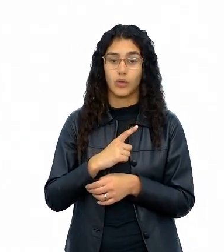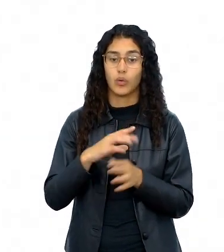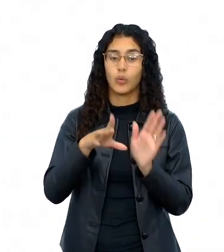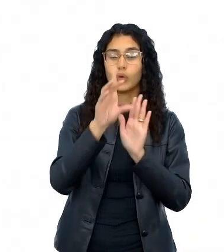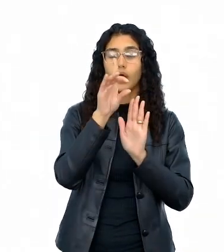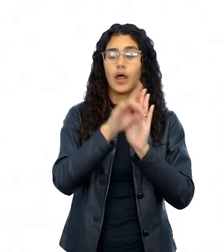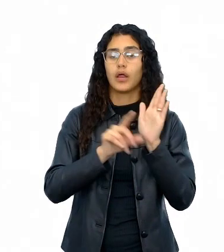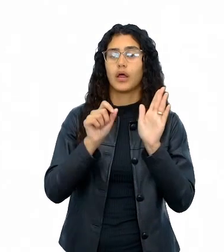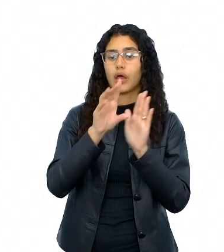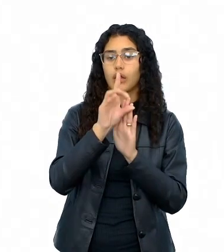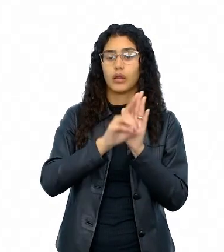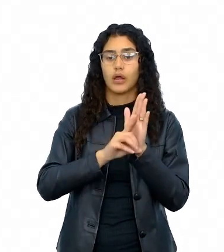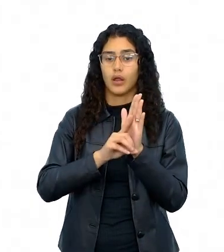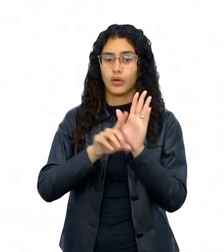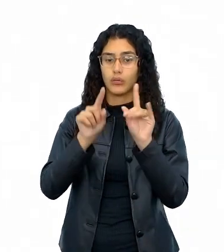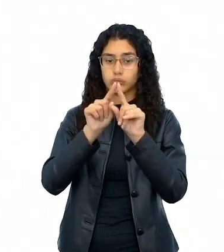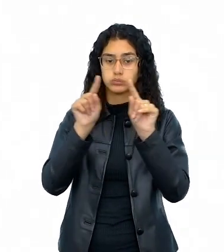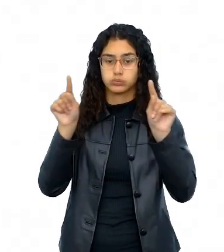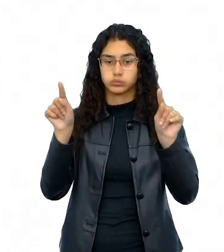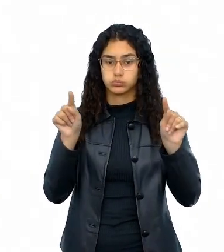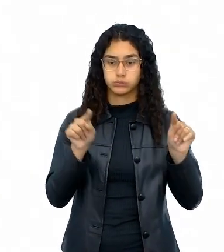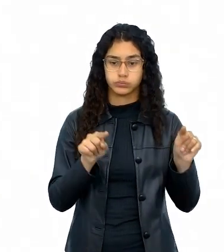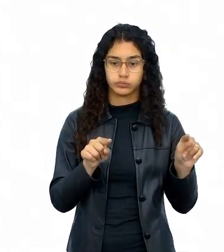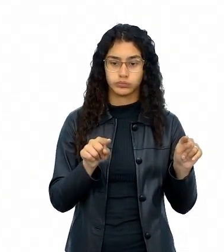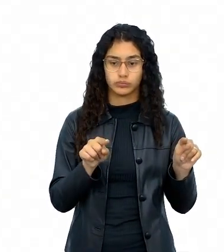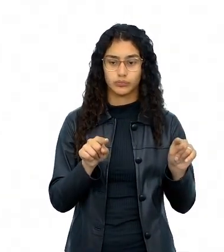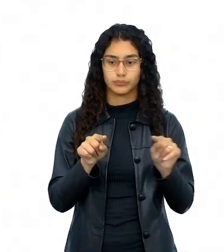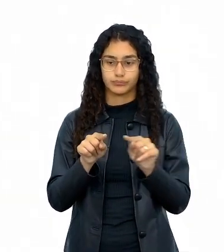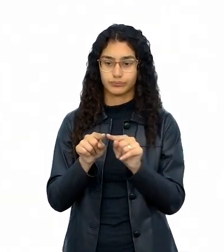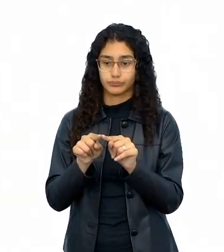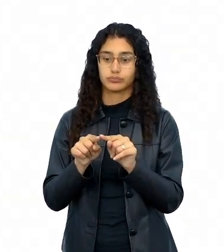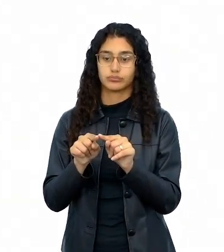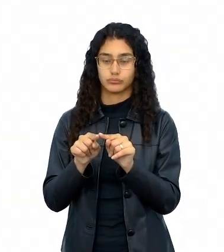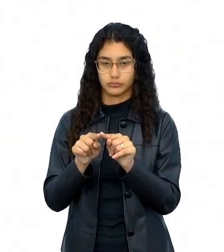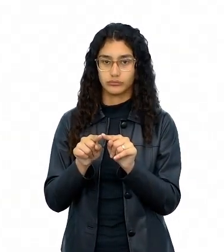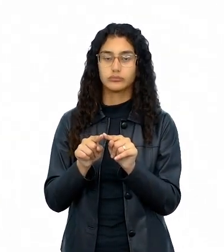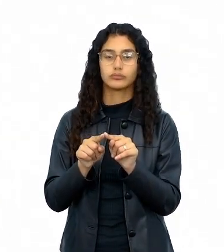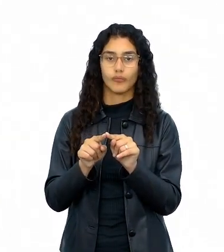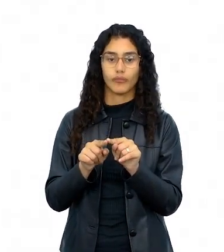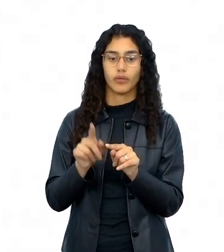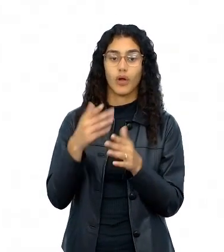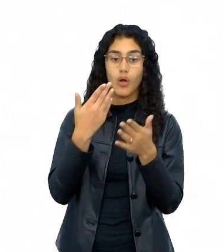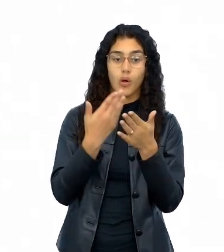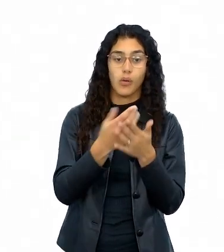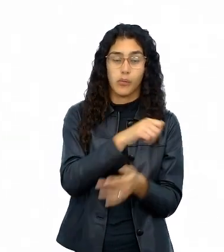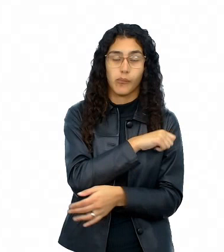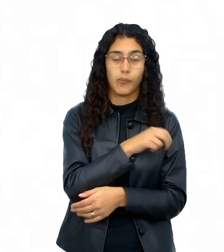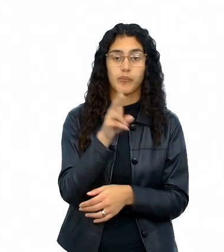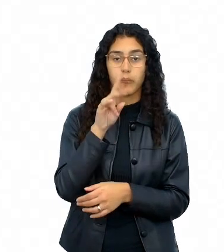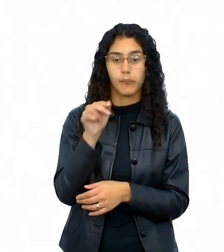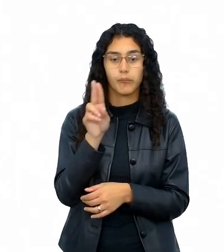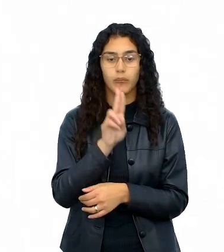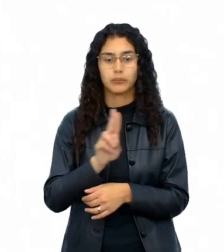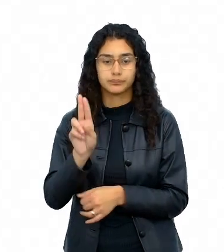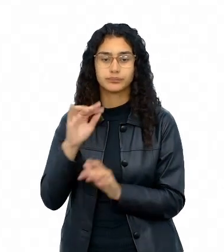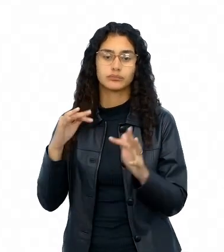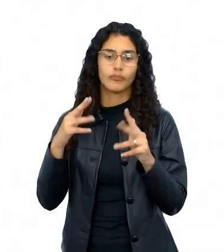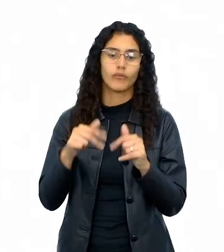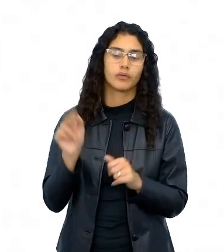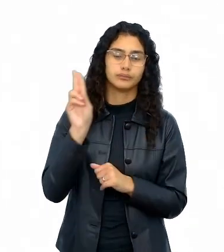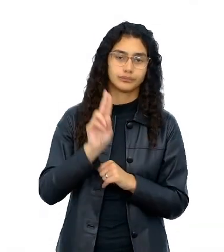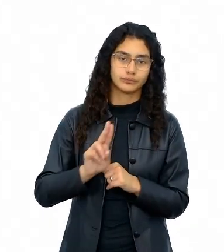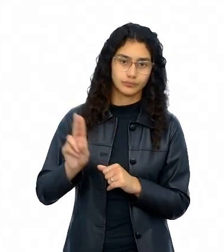Quem são os dados? A função que descreve a posição do objeto no espaço. Então, o estudante vai lá e pega essa